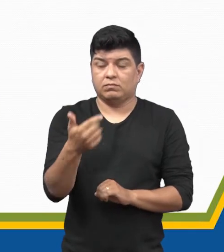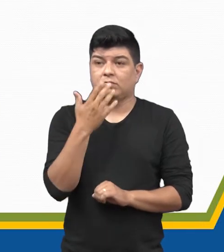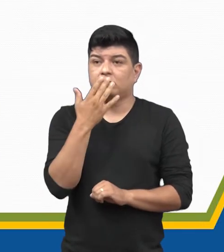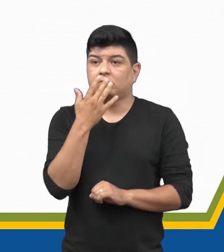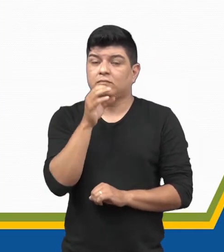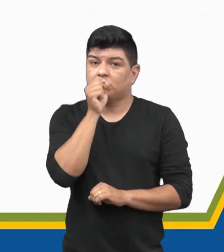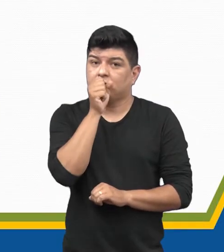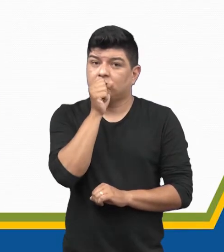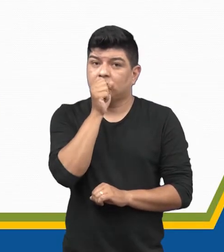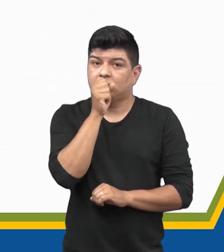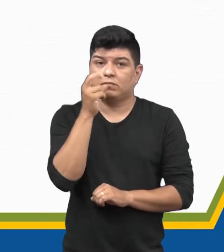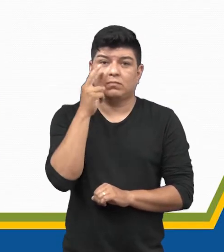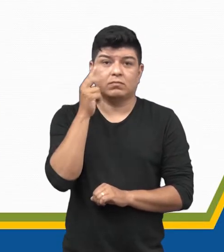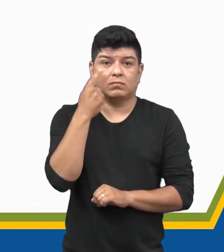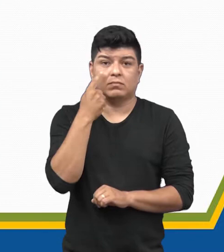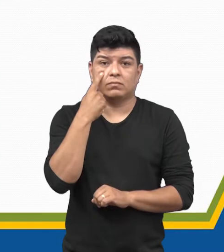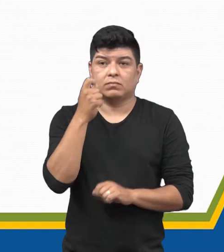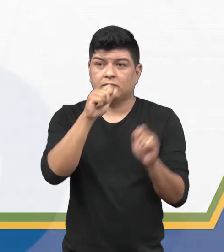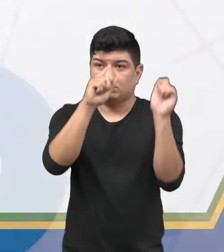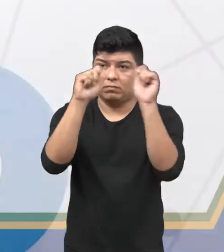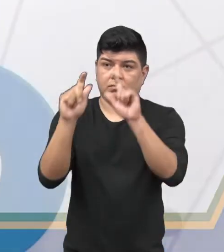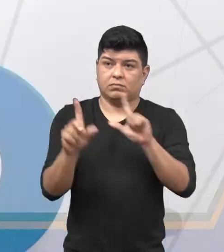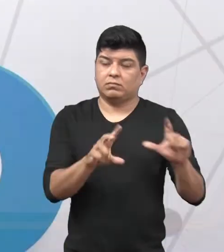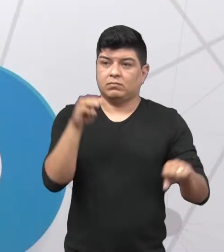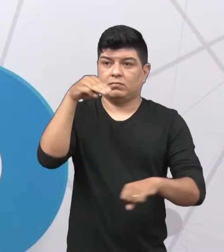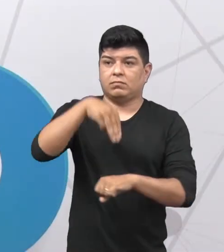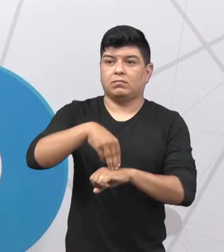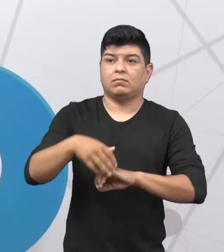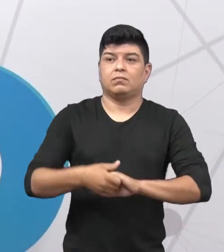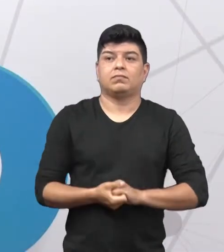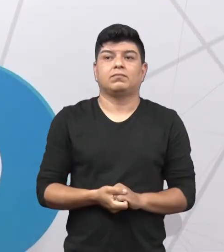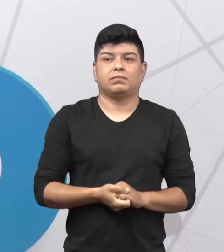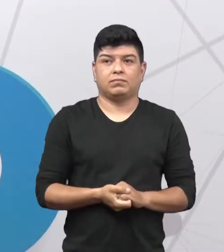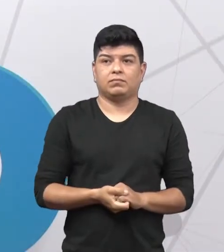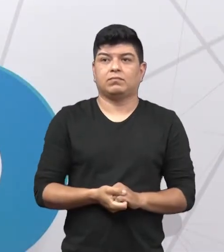laranja que vocês estão visualizando aí no mapa.